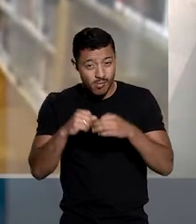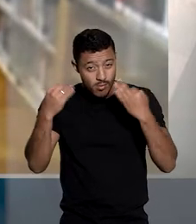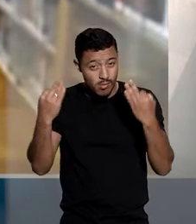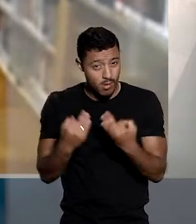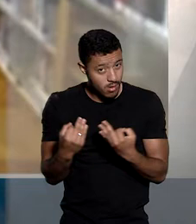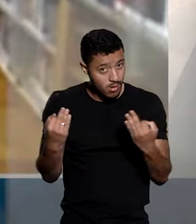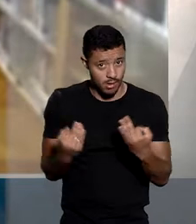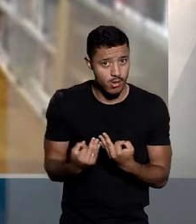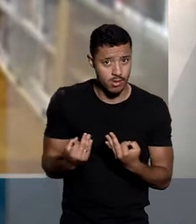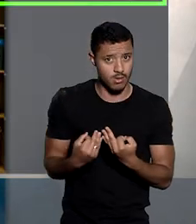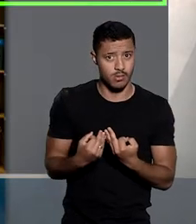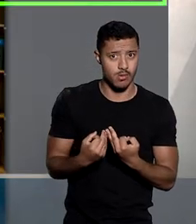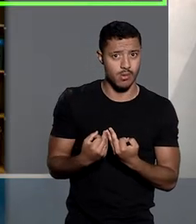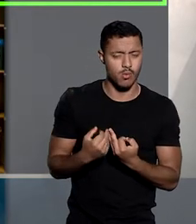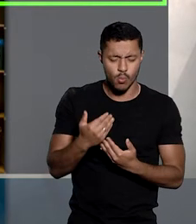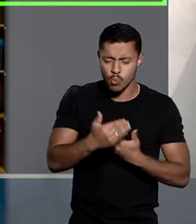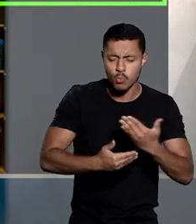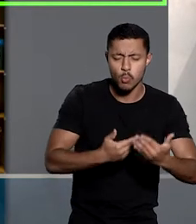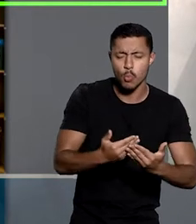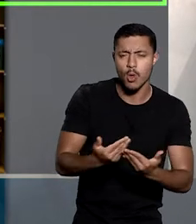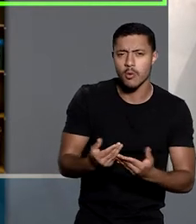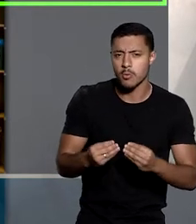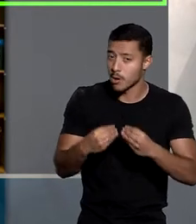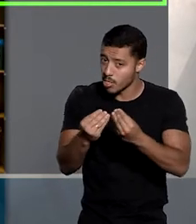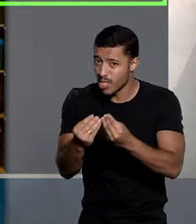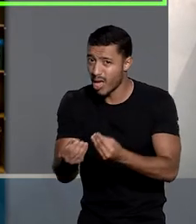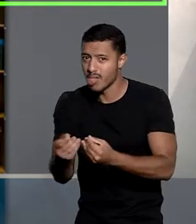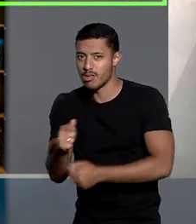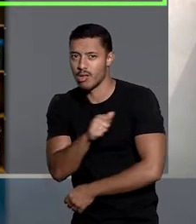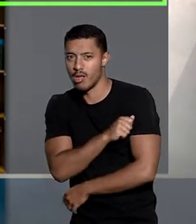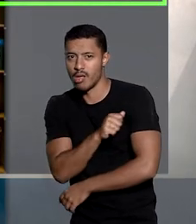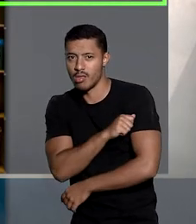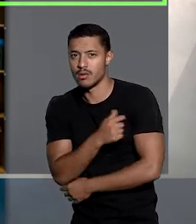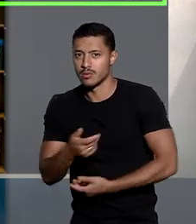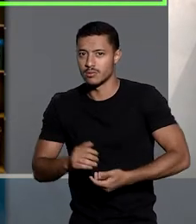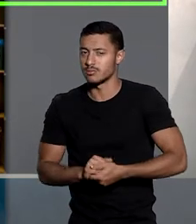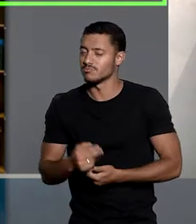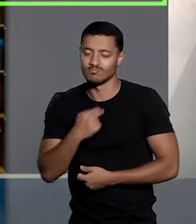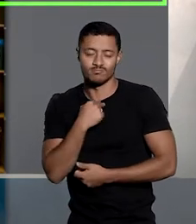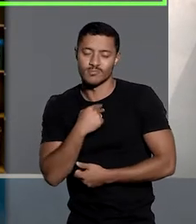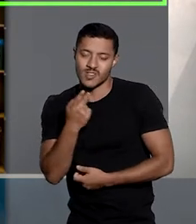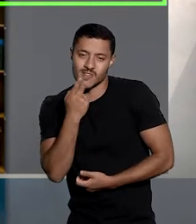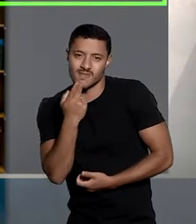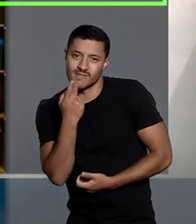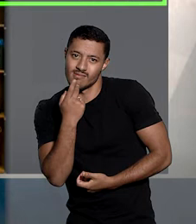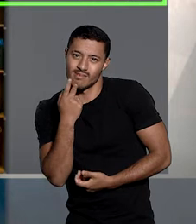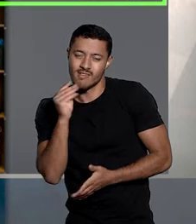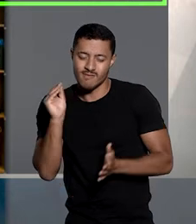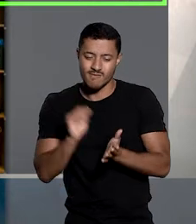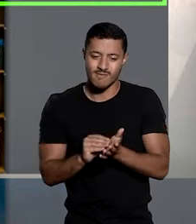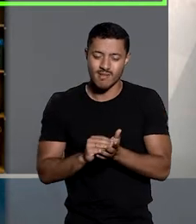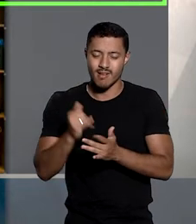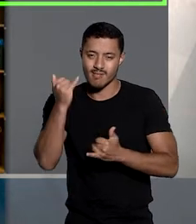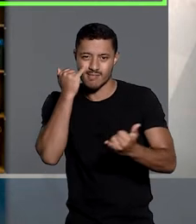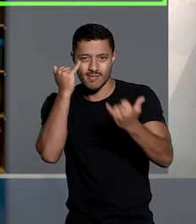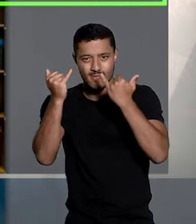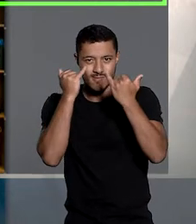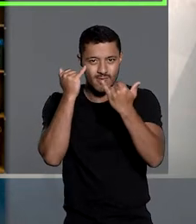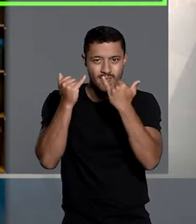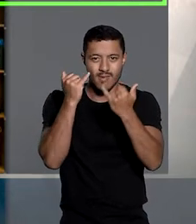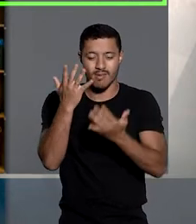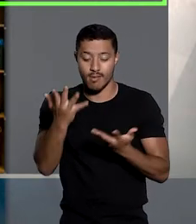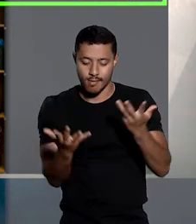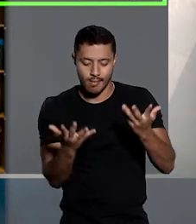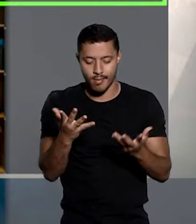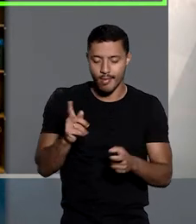forma como contratados, continuaram a ser oferecidos, de modo que não se pode falar em falha do dever de informação ou em